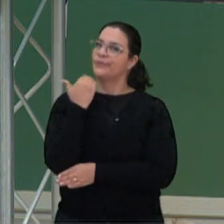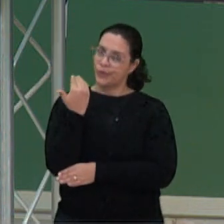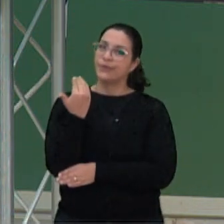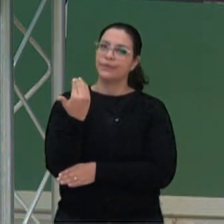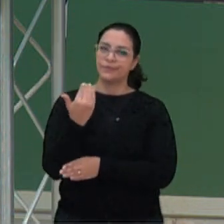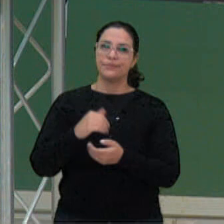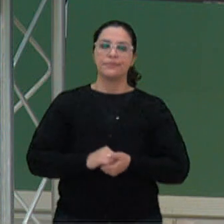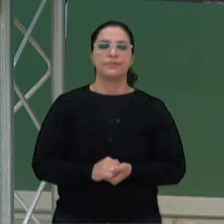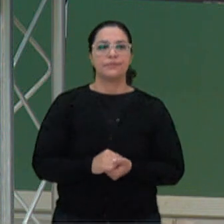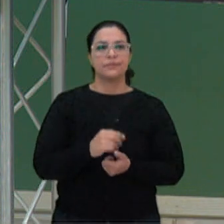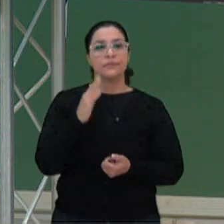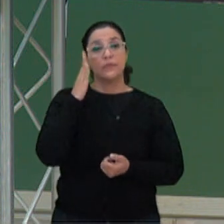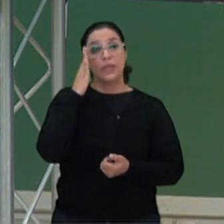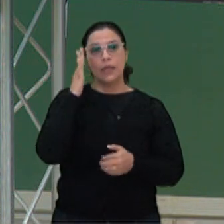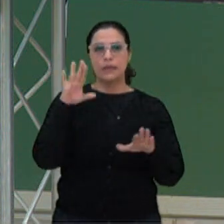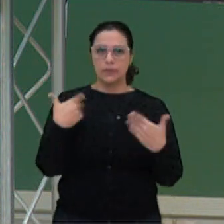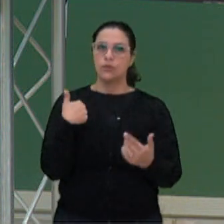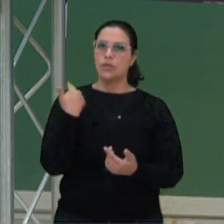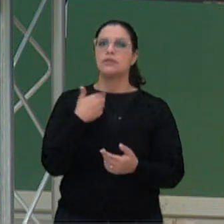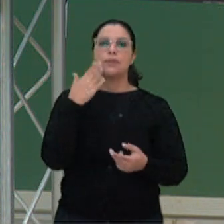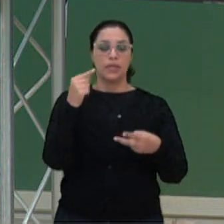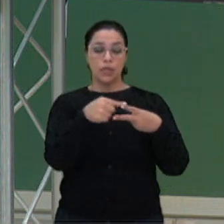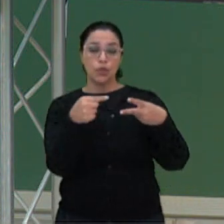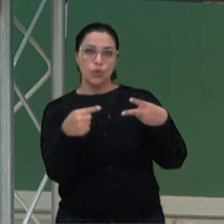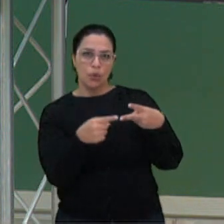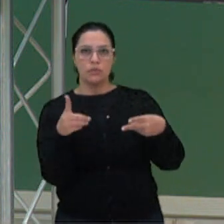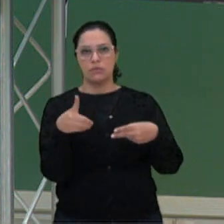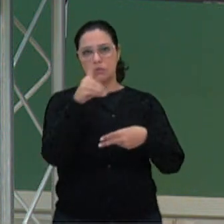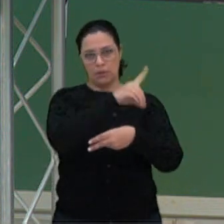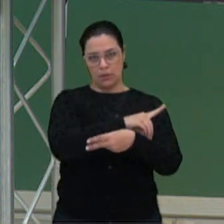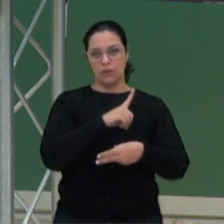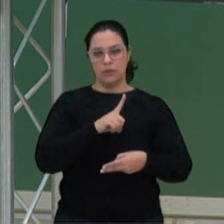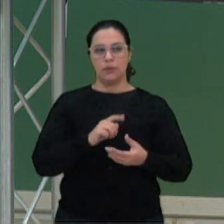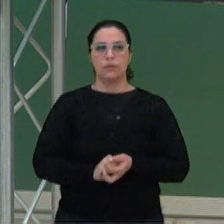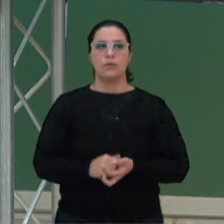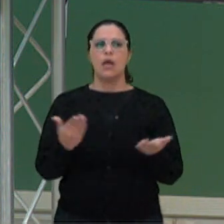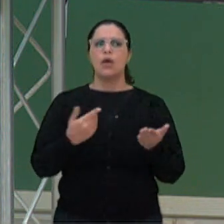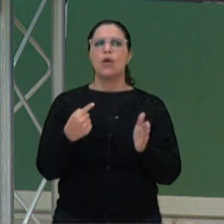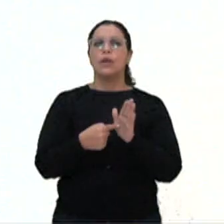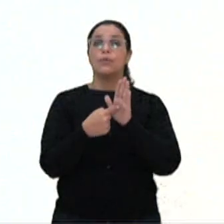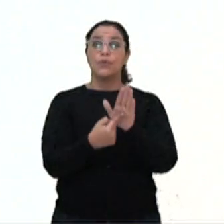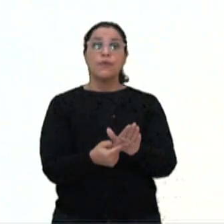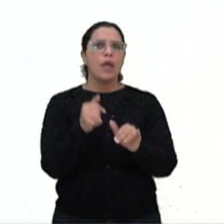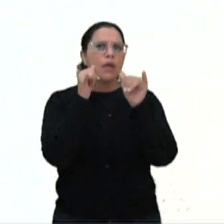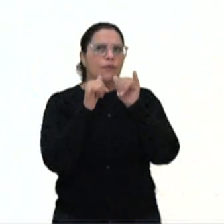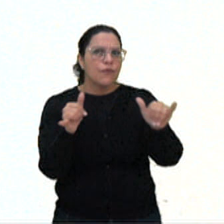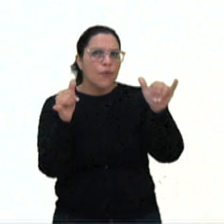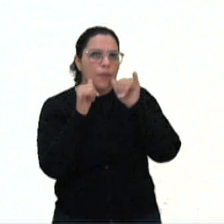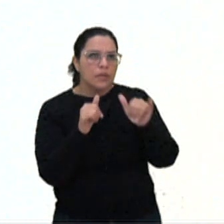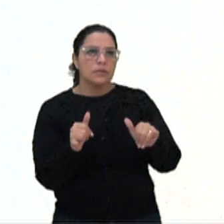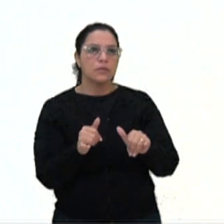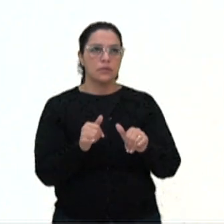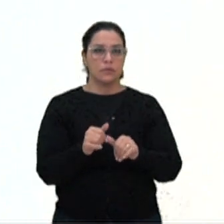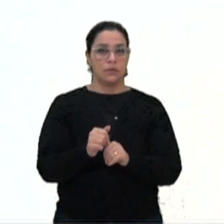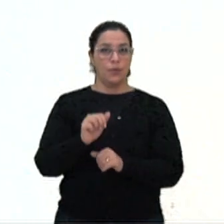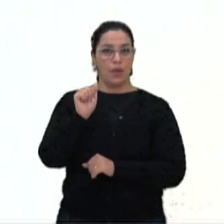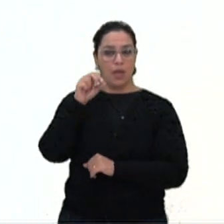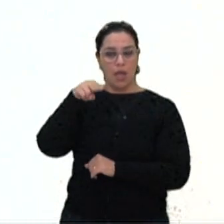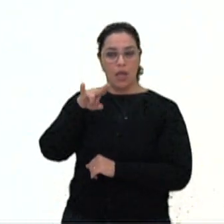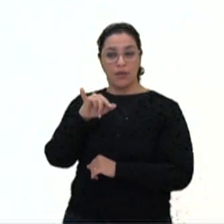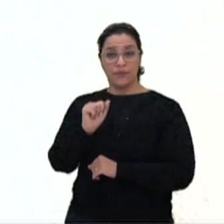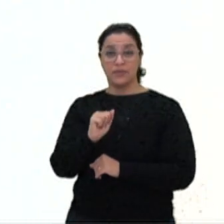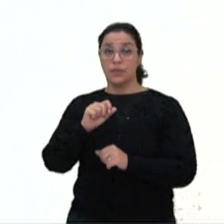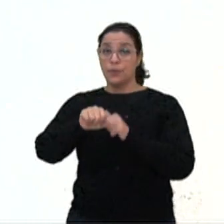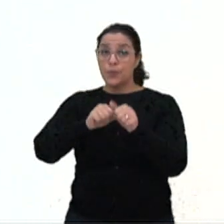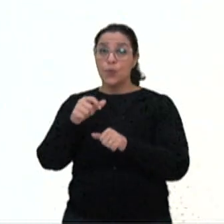à morte. Então, saber que tem 2 tipos de dengue. Olha aqui essa notícia. Anvisa muda a indicação da vacina contra